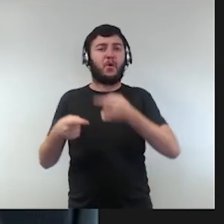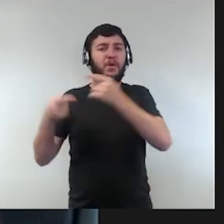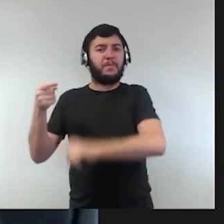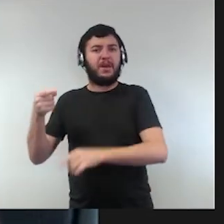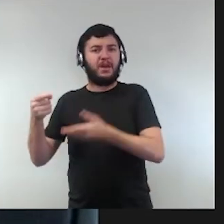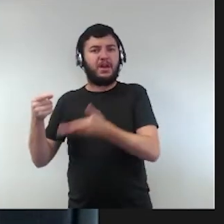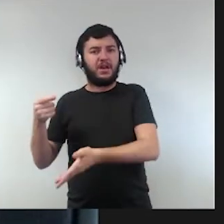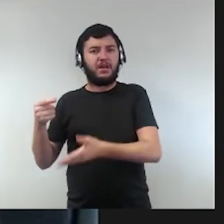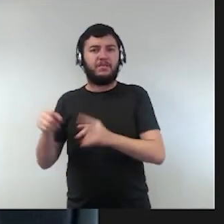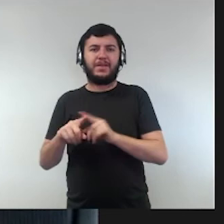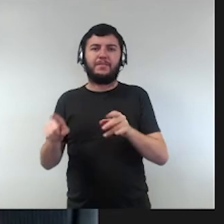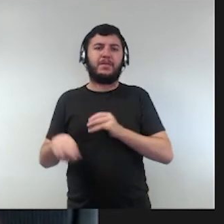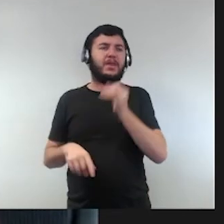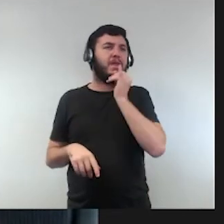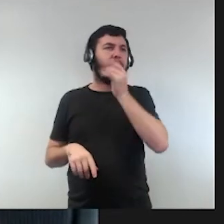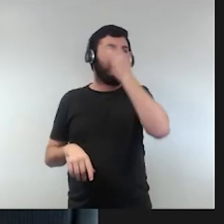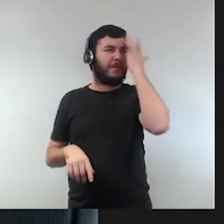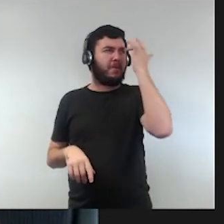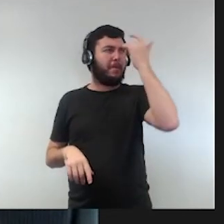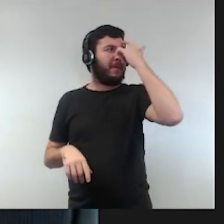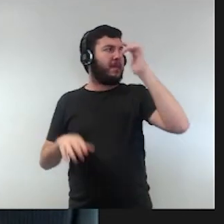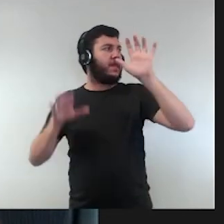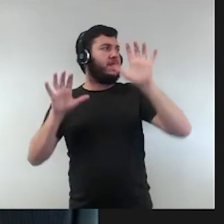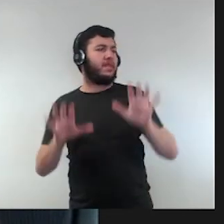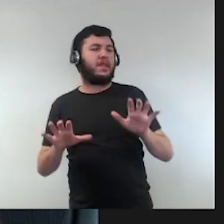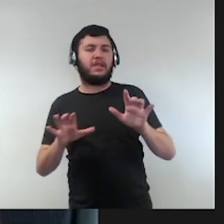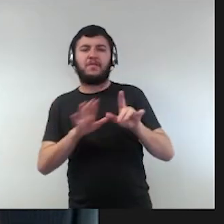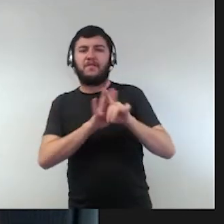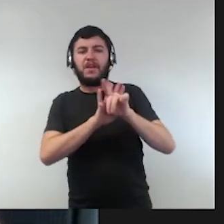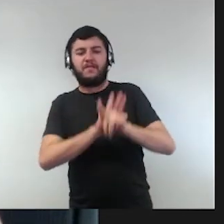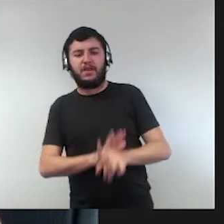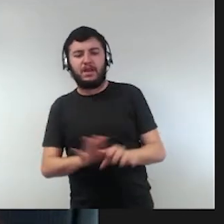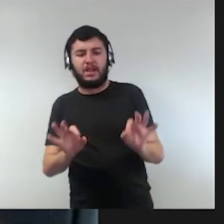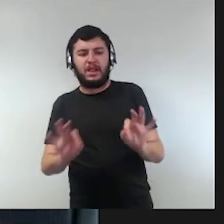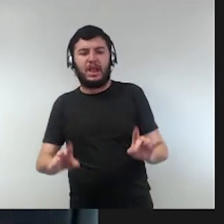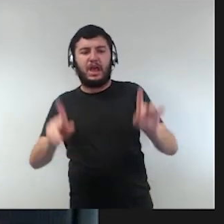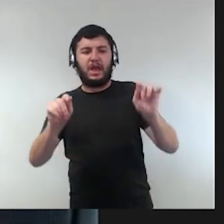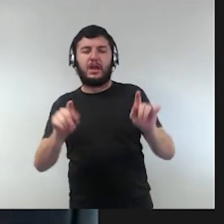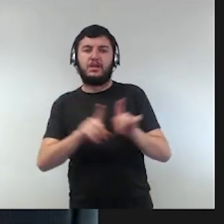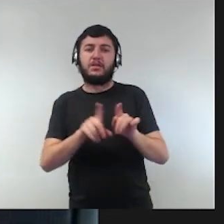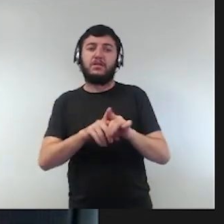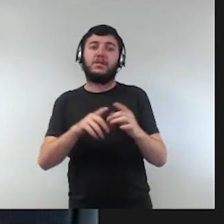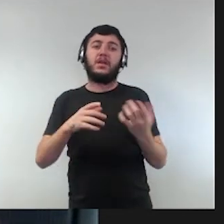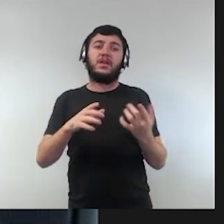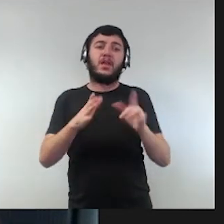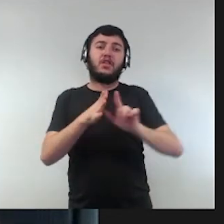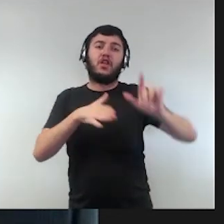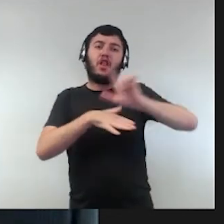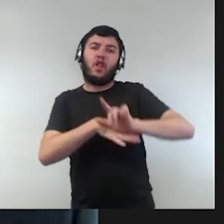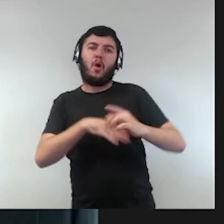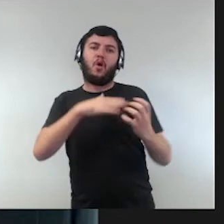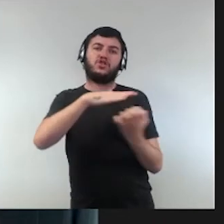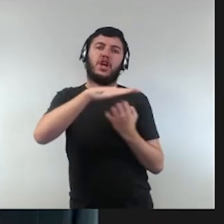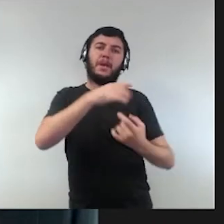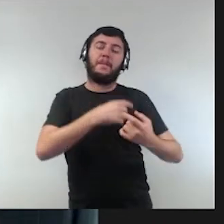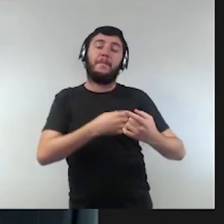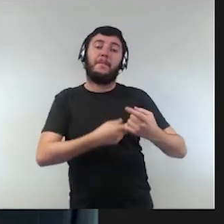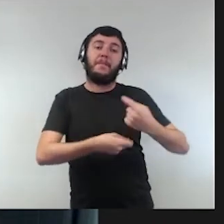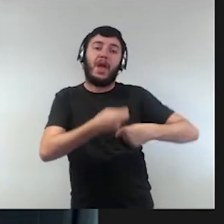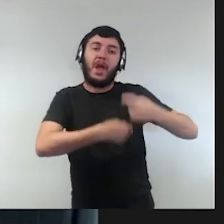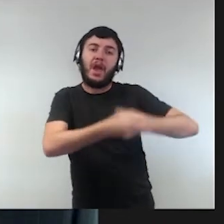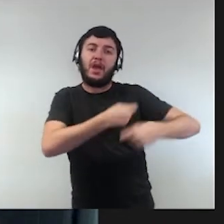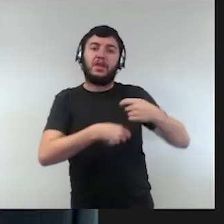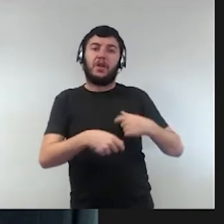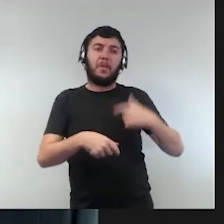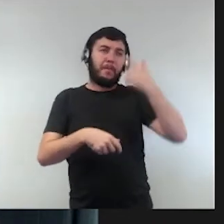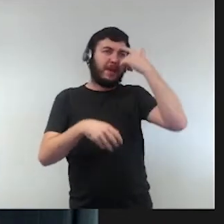pessoa que assim pensa, que não verifica que nesses empreendimentos estão presentes aí as 5 liberdades dos animais,